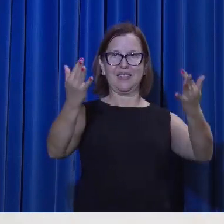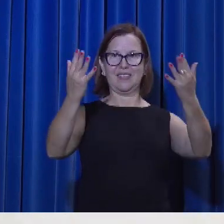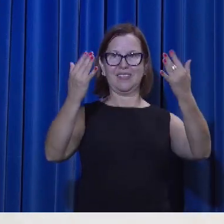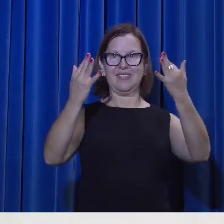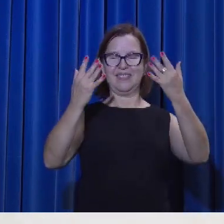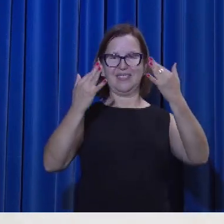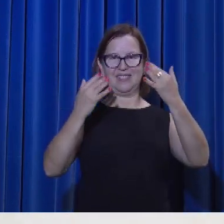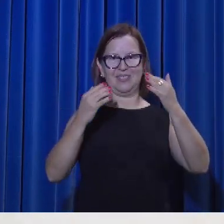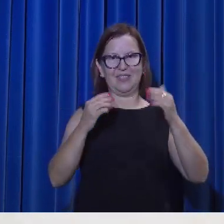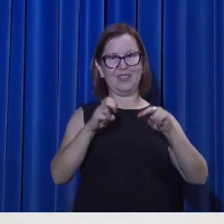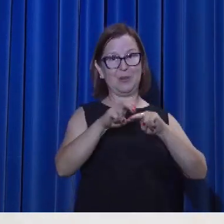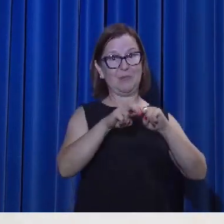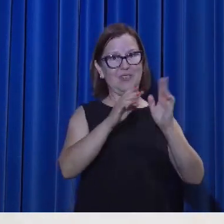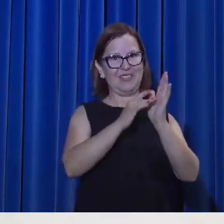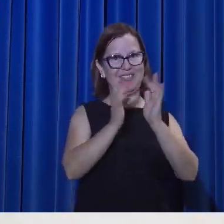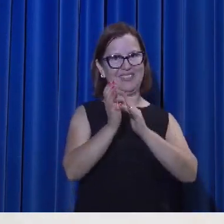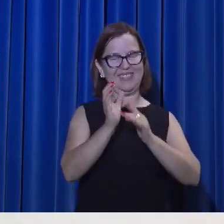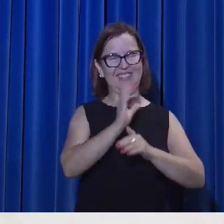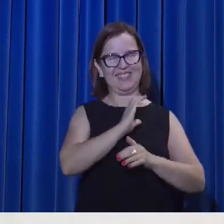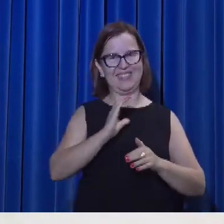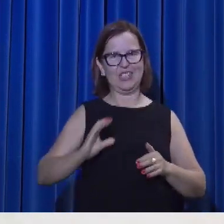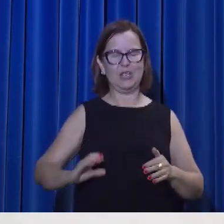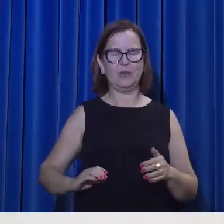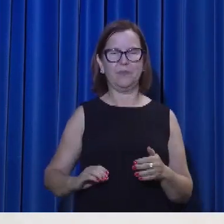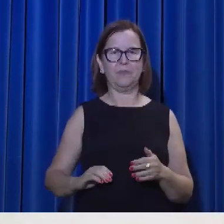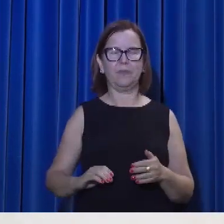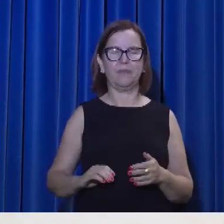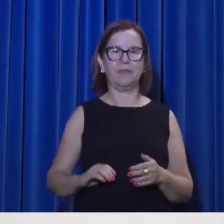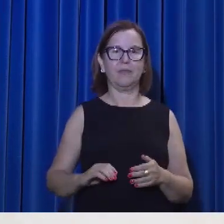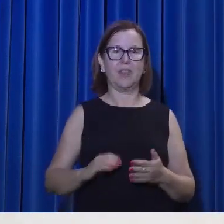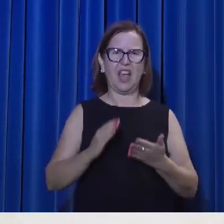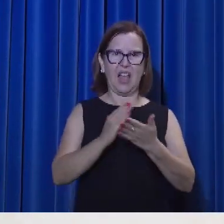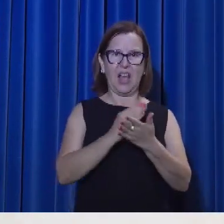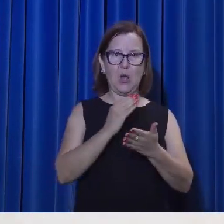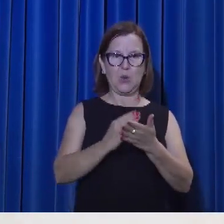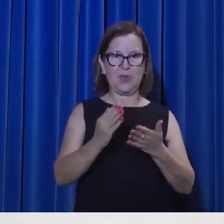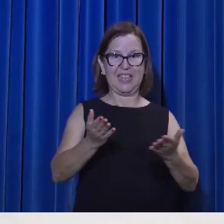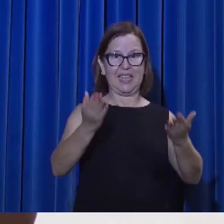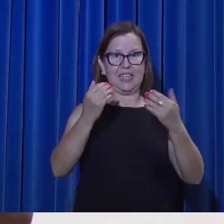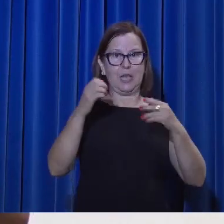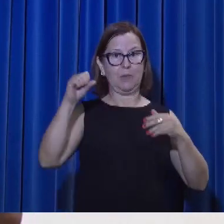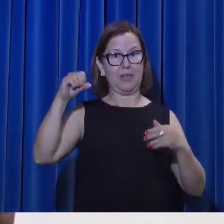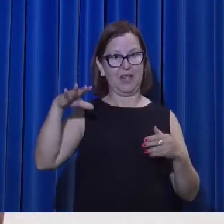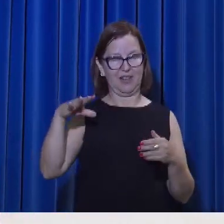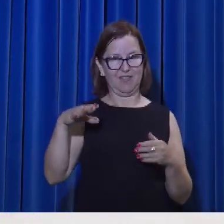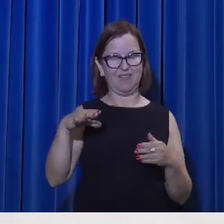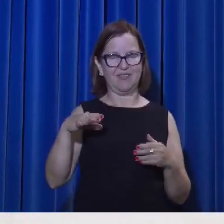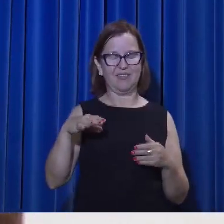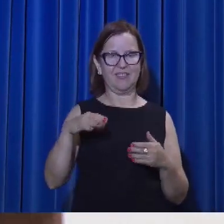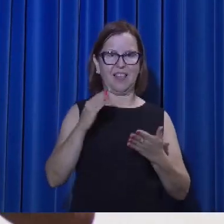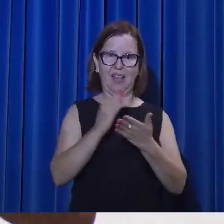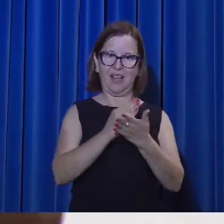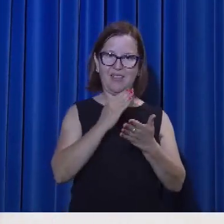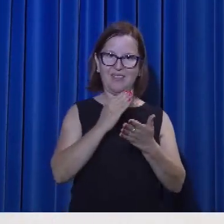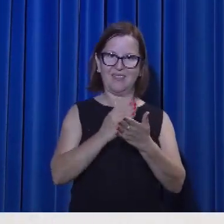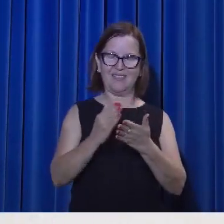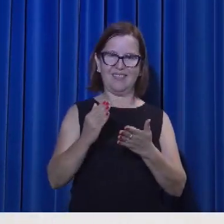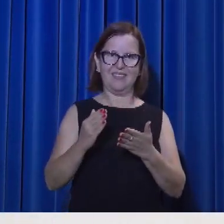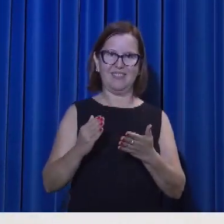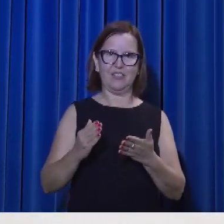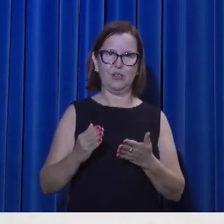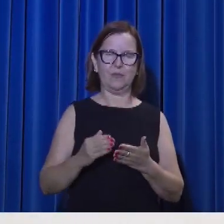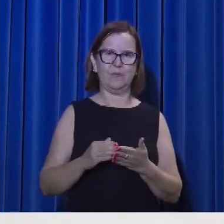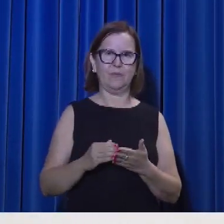medida. Acontece que alguns, ao receberem a luz e discernirem quem são, alguns correm